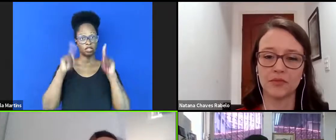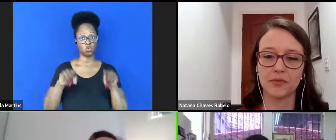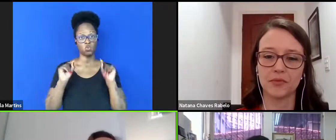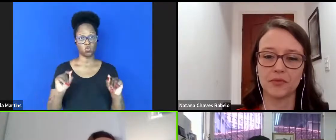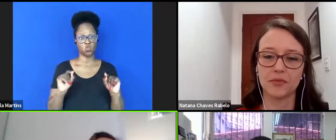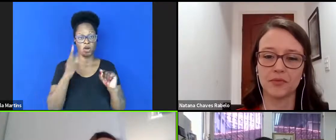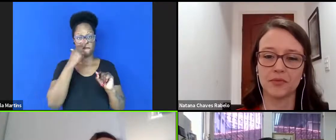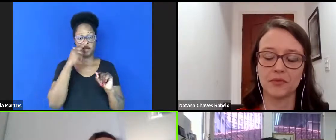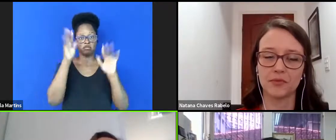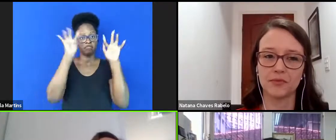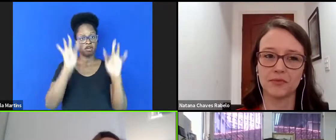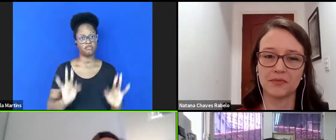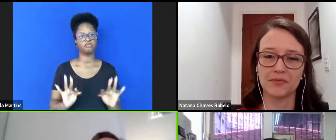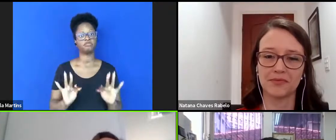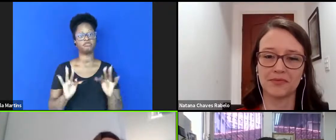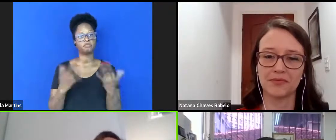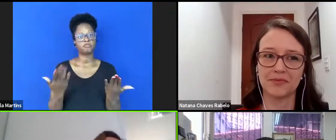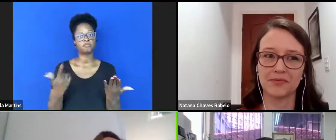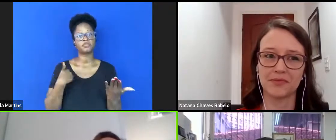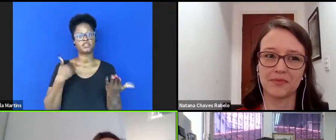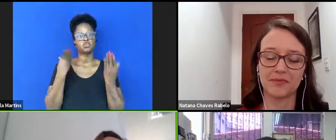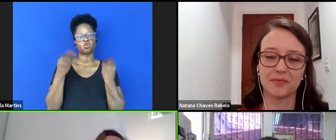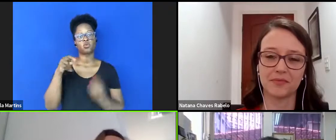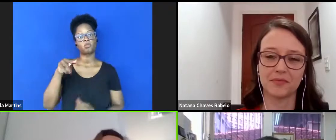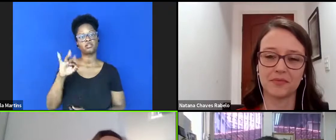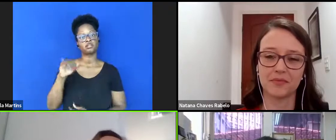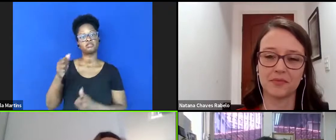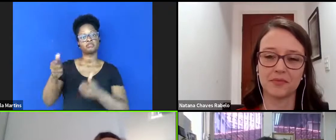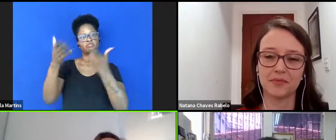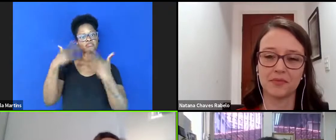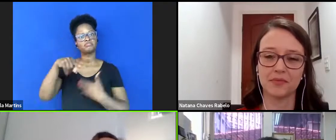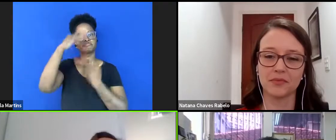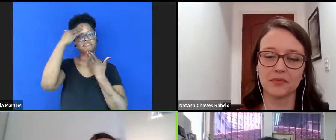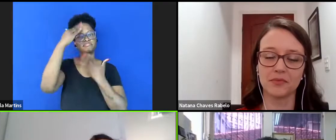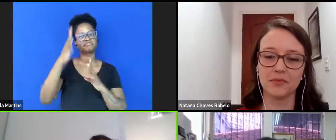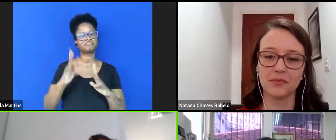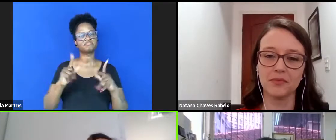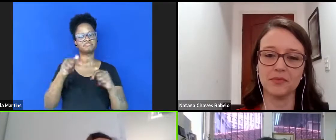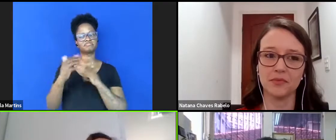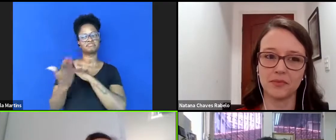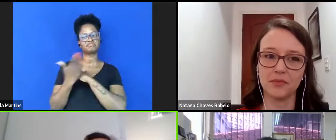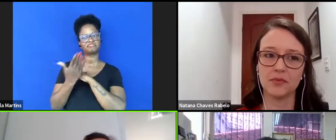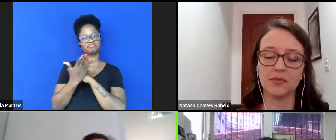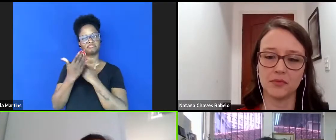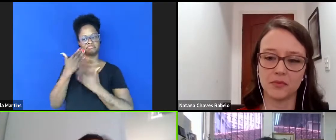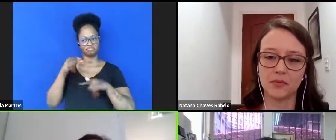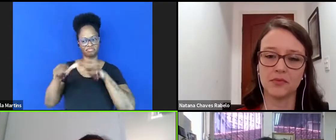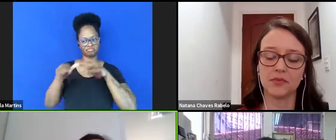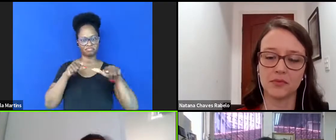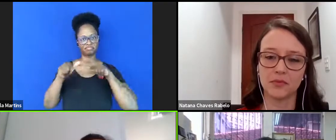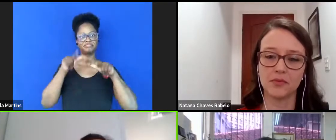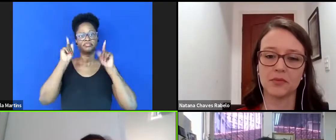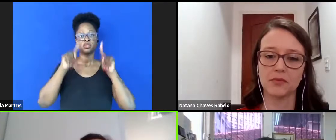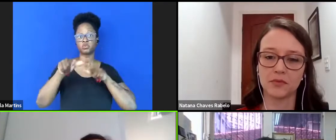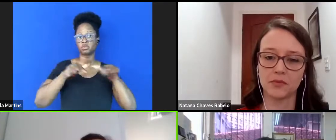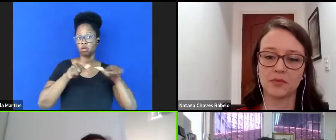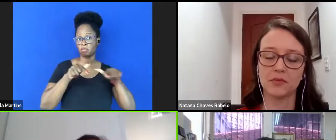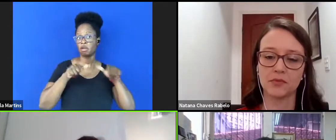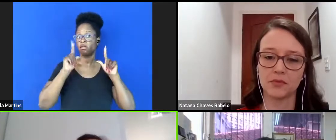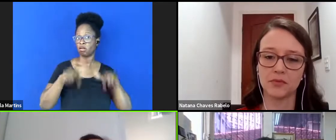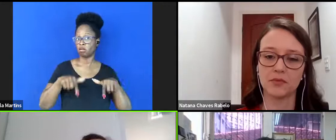uma felicidade muito grande. Como a Natana falou, a gente agradece a todos que colaboraram com esse trabalho, foi um trabalho feito com